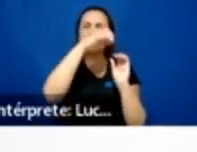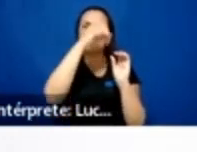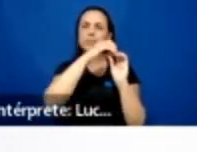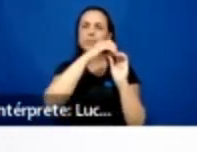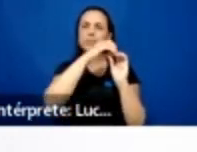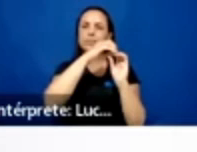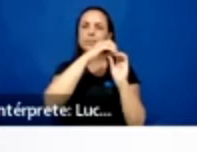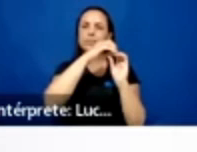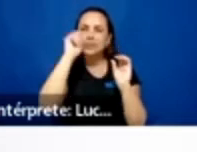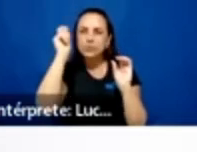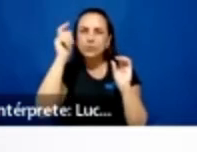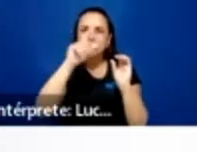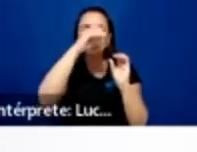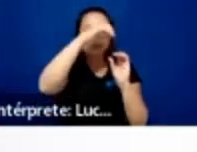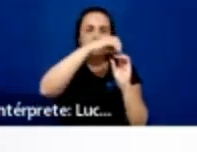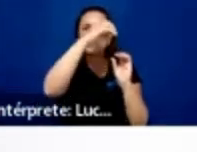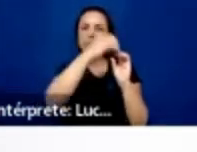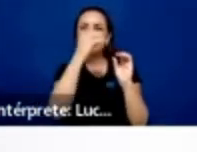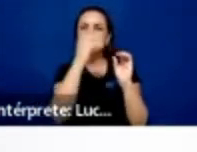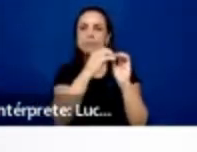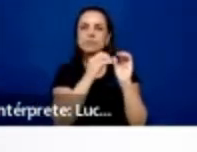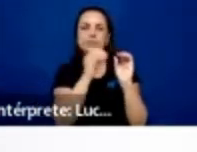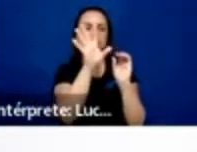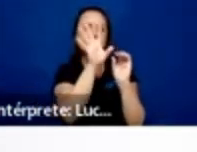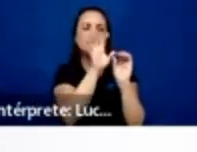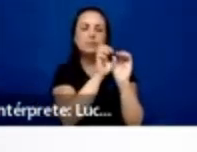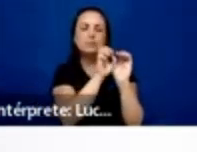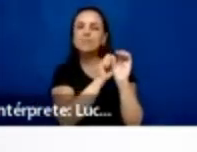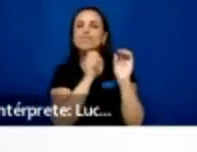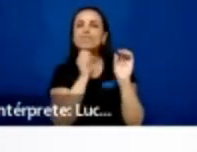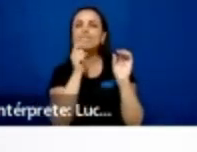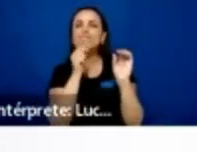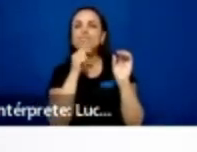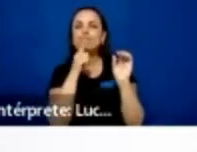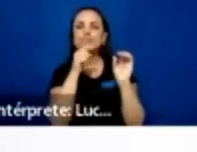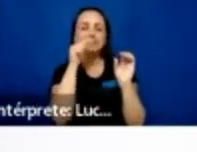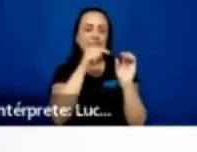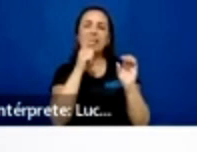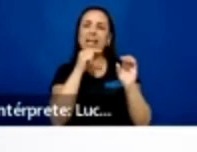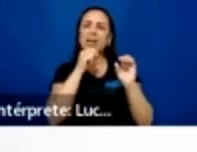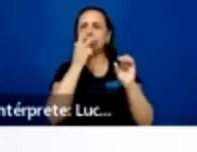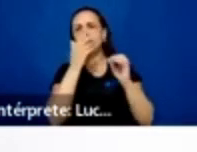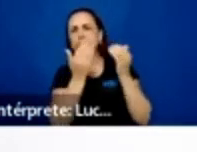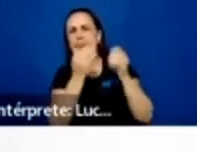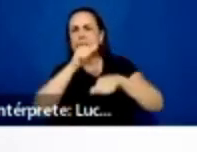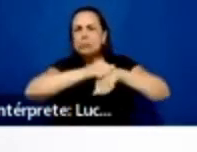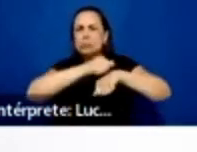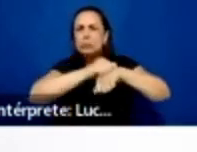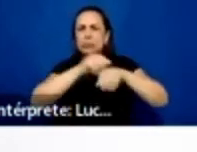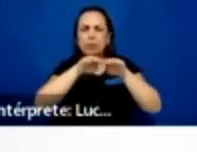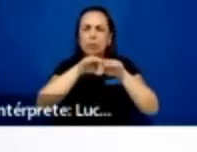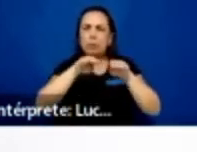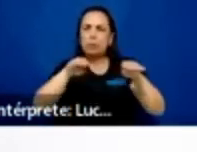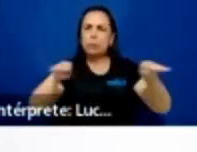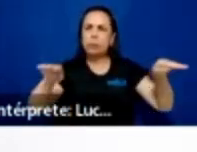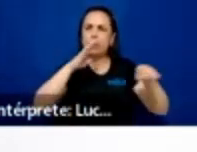aqui faz com que essa água seja conhecida como água dura. Água dura. Olha o que